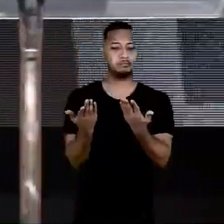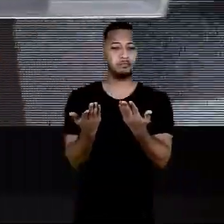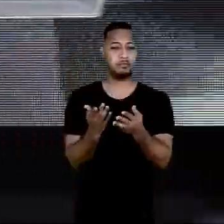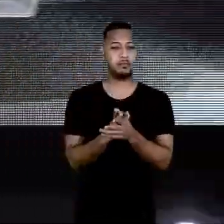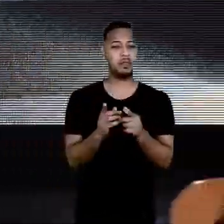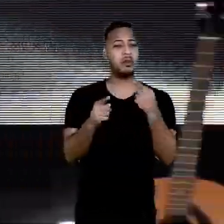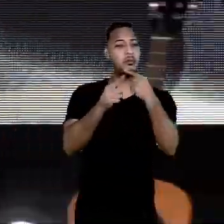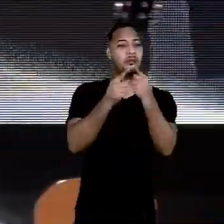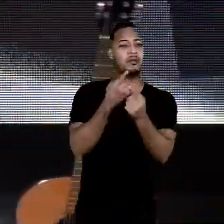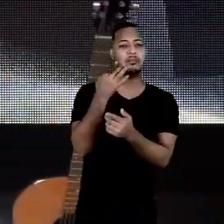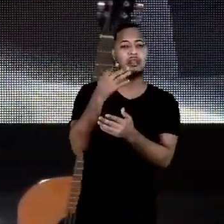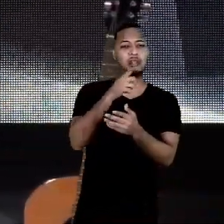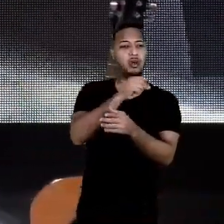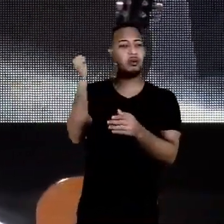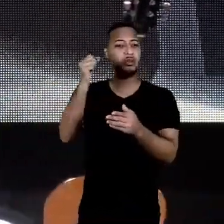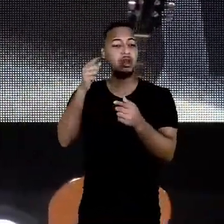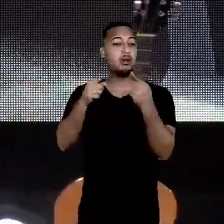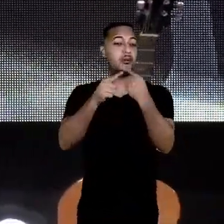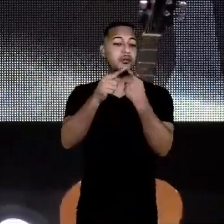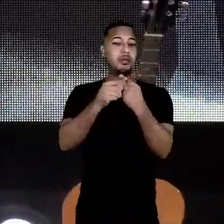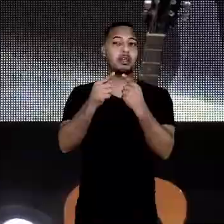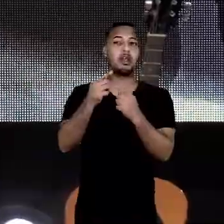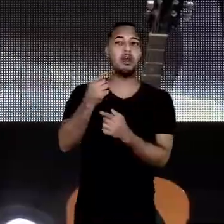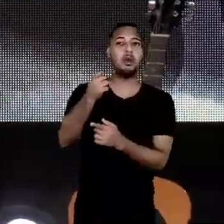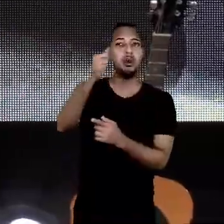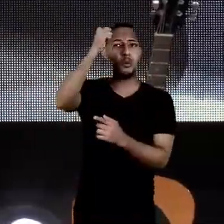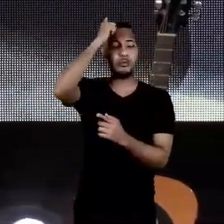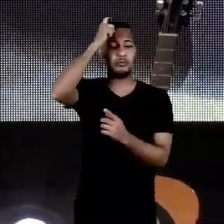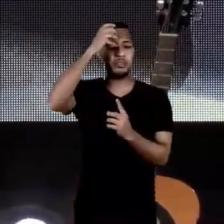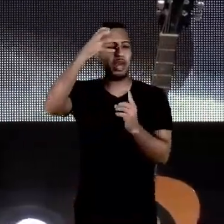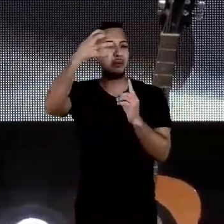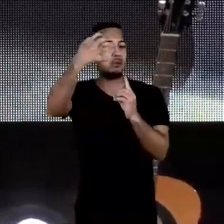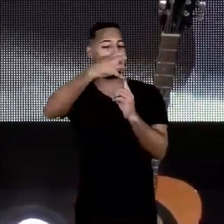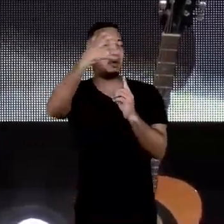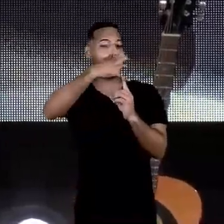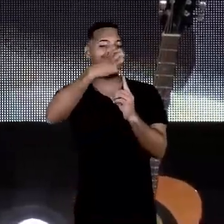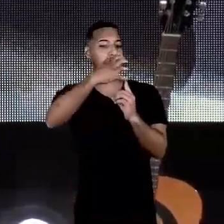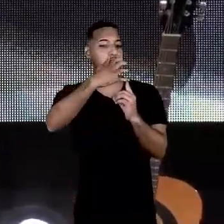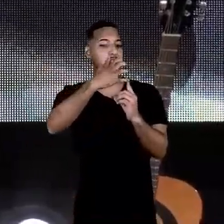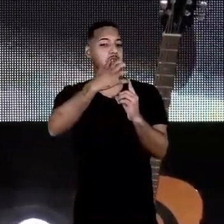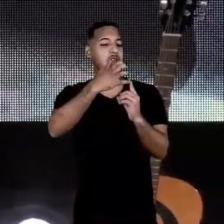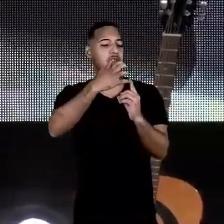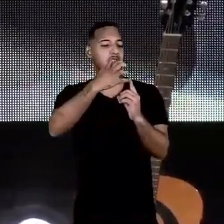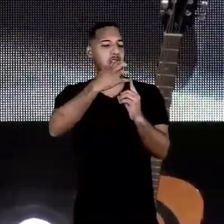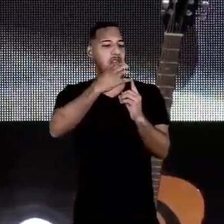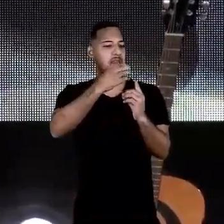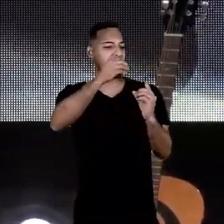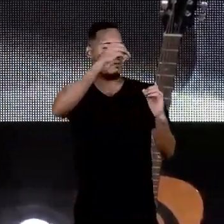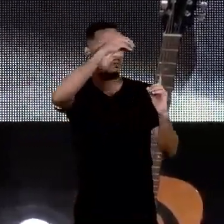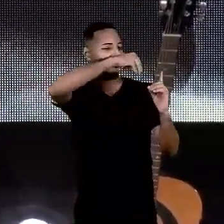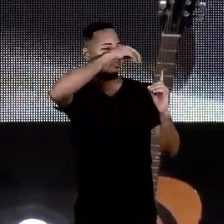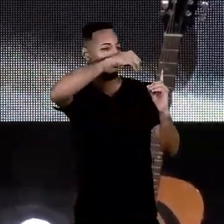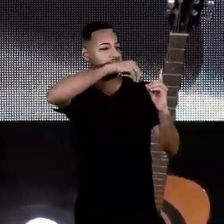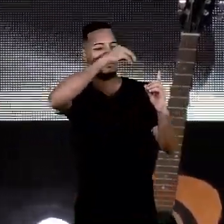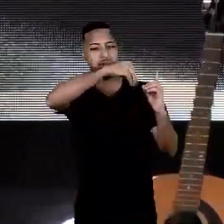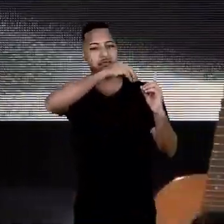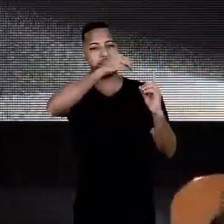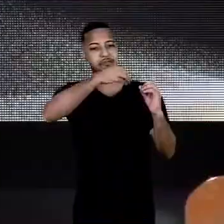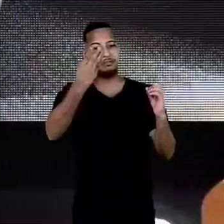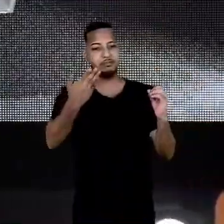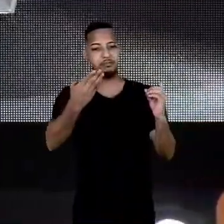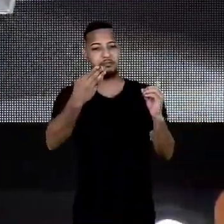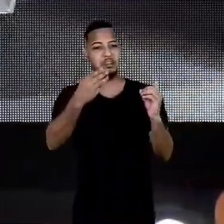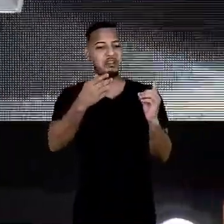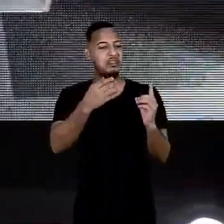sai? Porque o diabo faz você pensar que você não tem forças para lutar. O diabo faz pensar que você é um